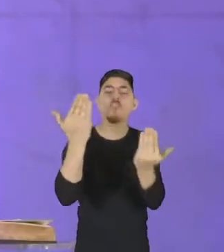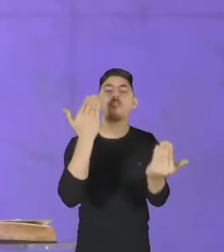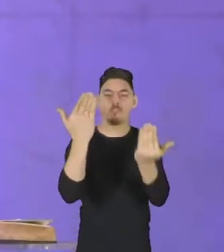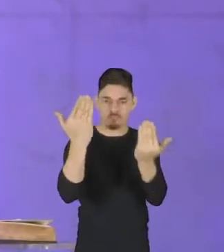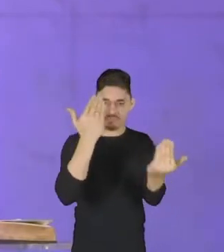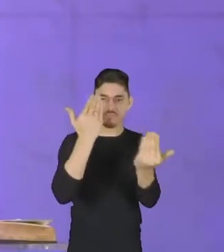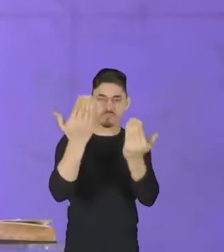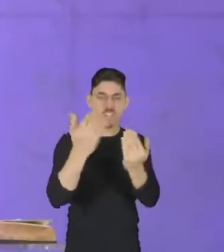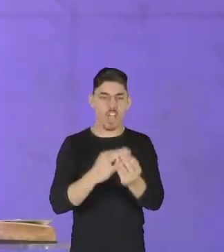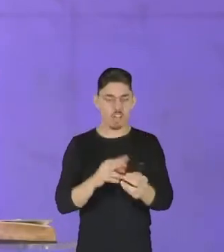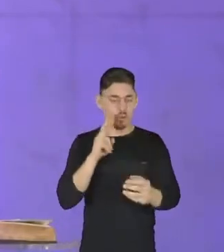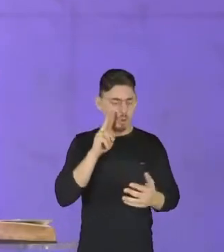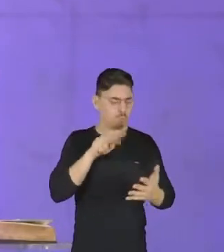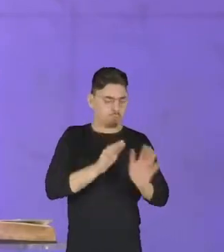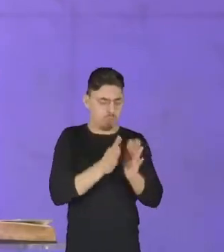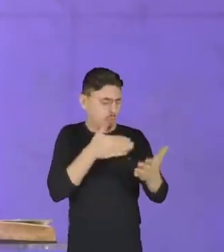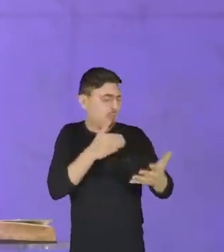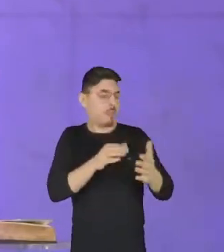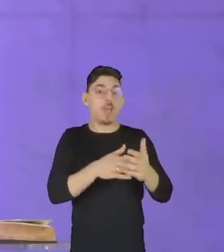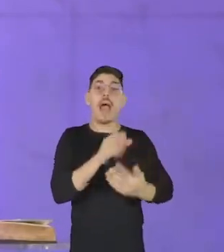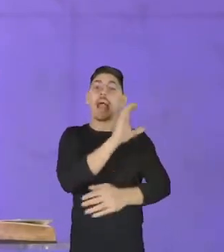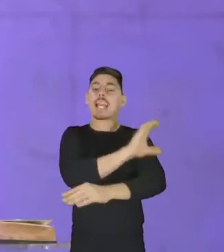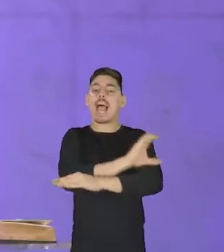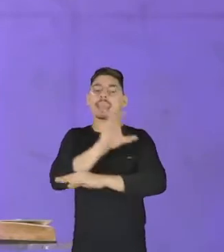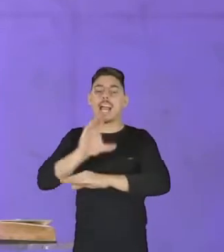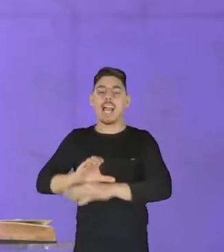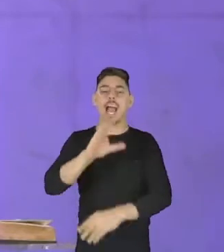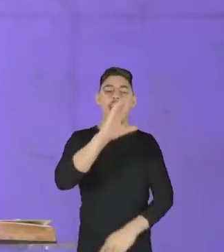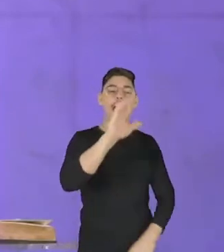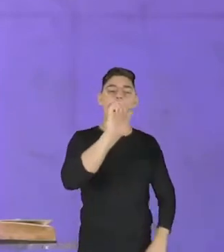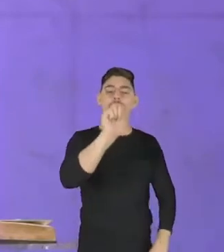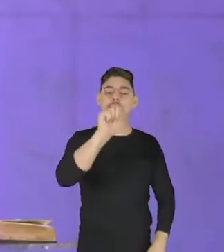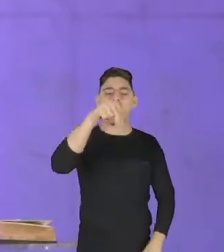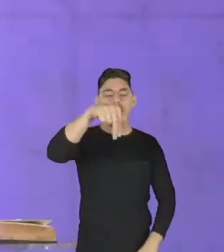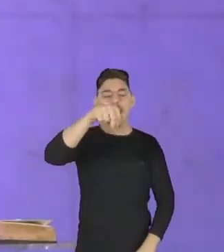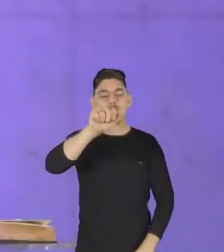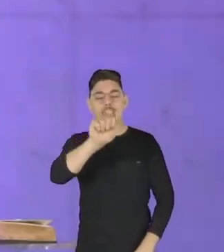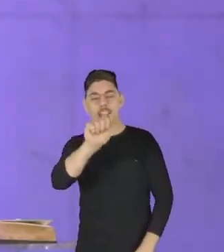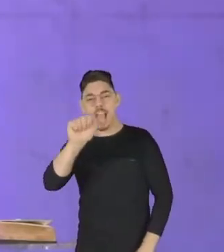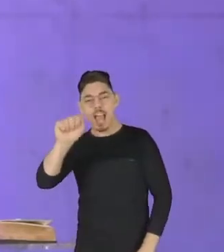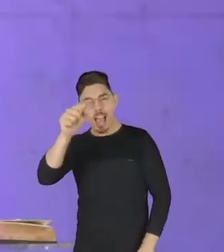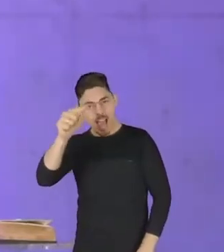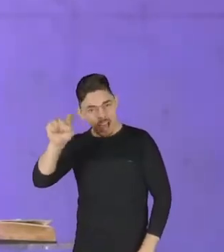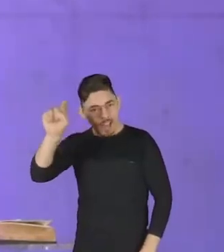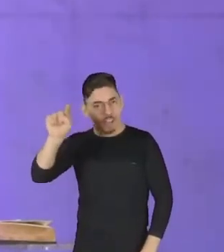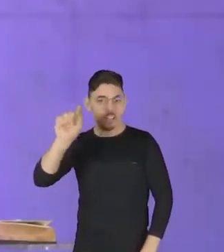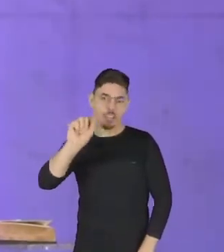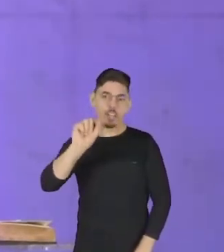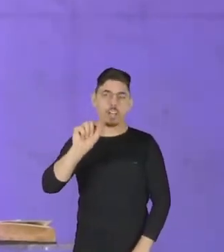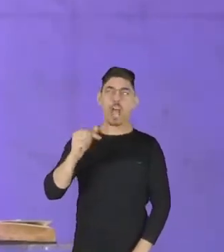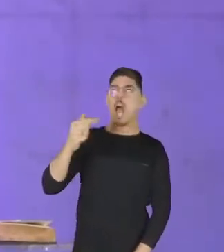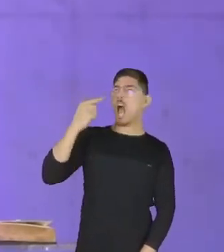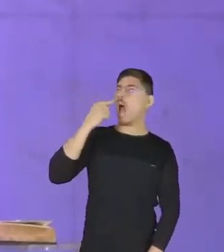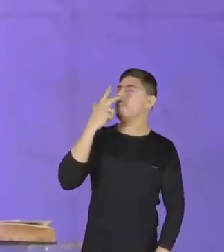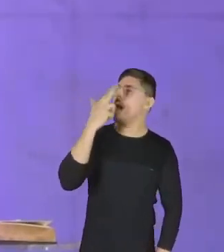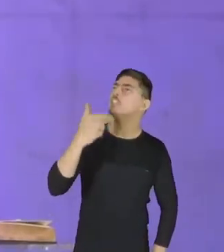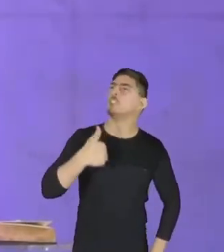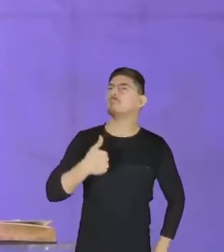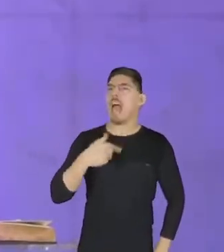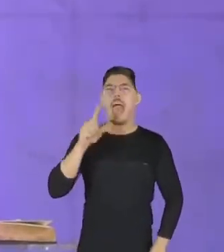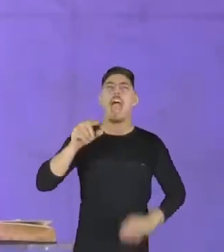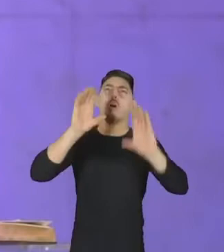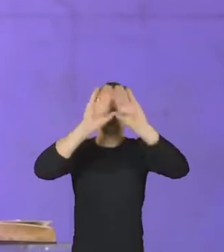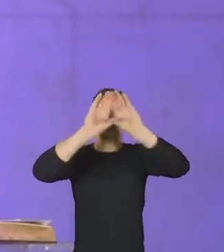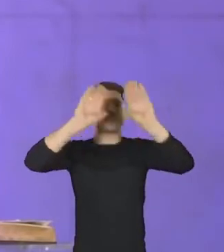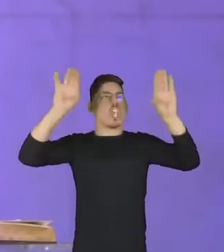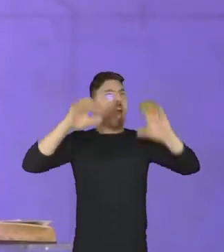de olhar para Canaã, para a terra prometida, e focar logo no céu, na Canaã celestial,